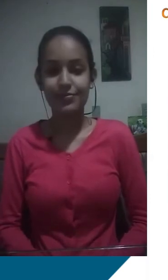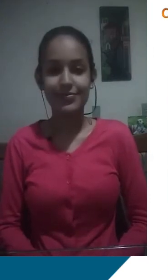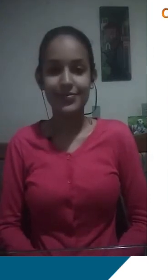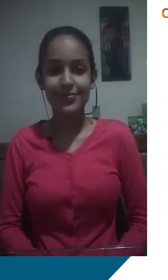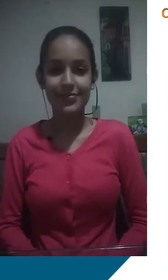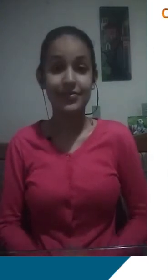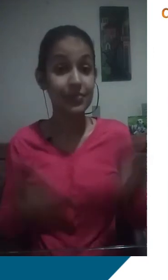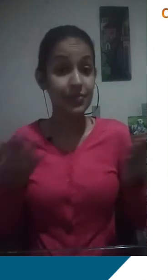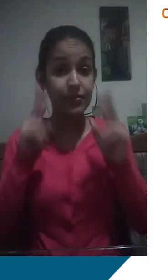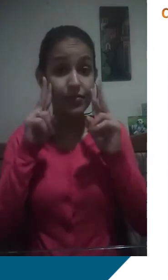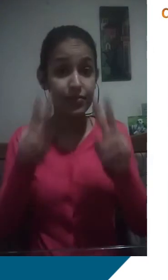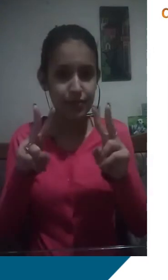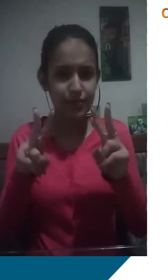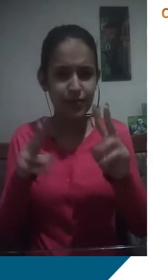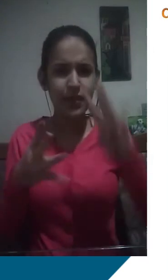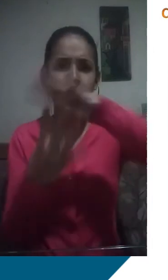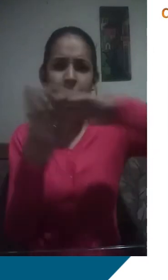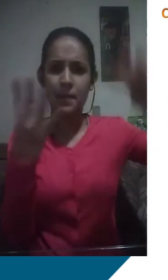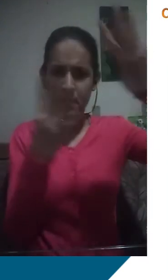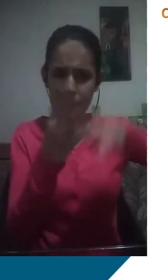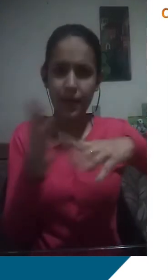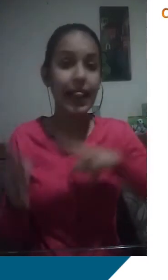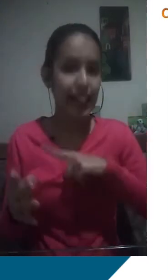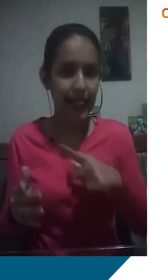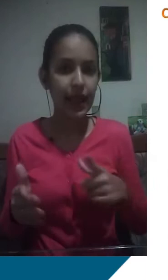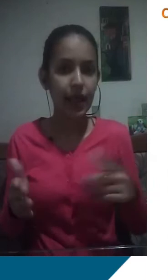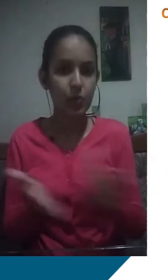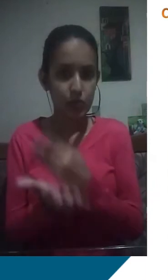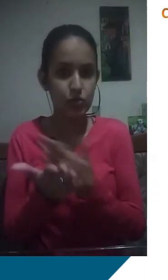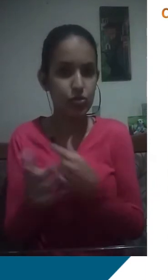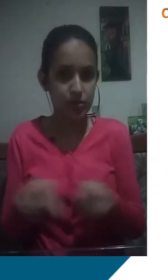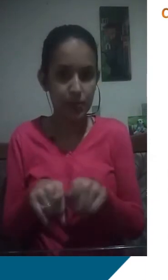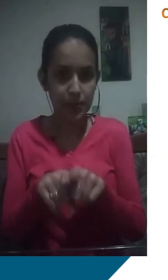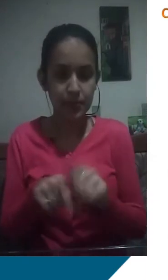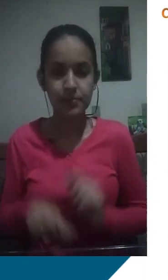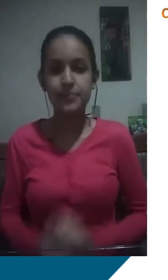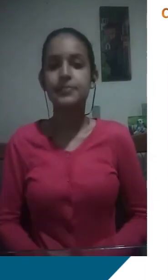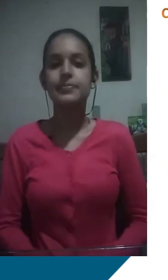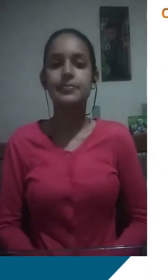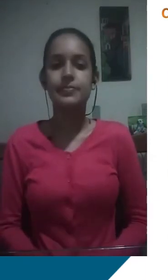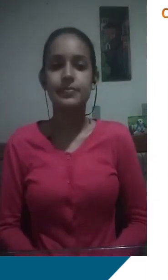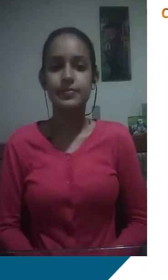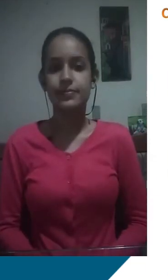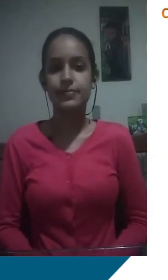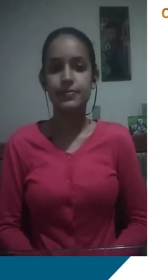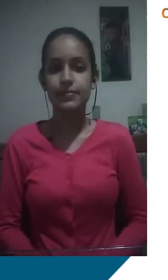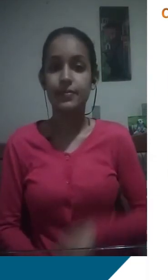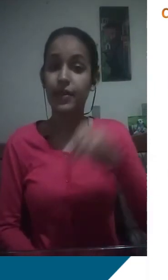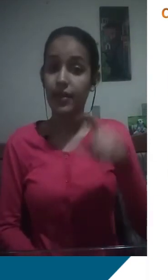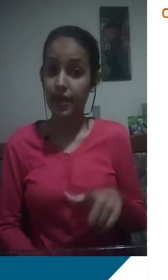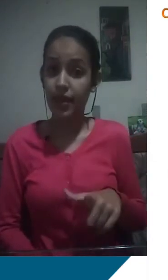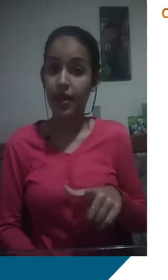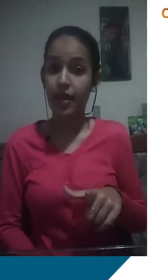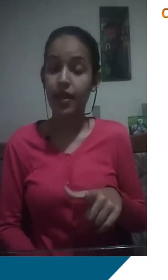Na apostila de vocês, a gente tem essa tabela. Né? É o coeficiente de dilatação linear de